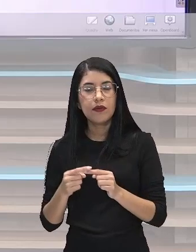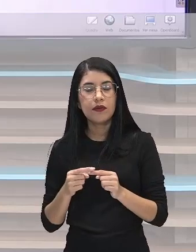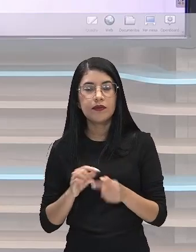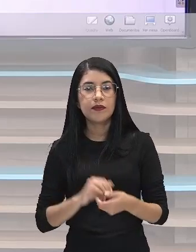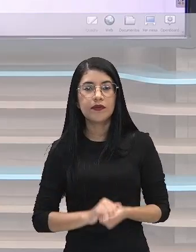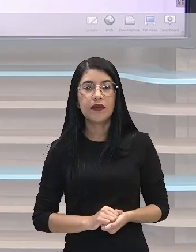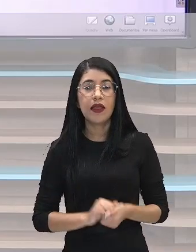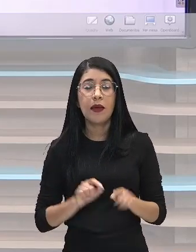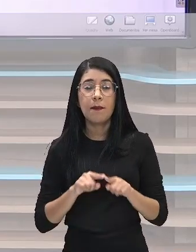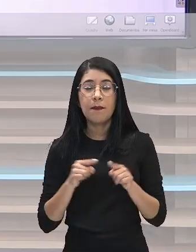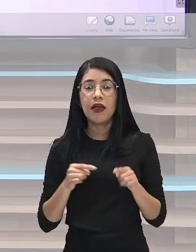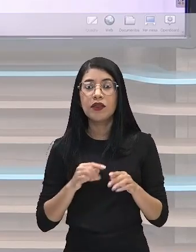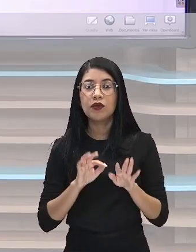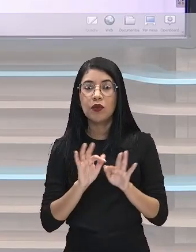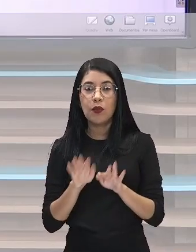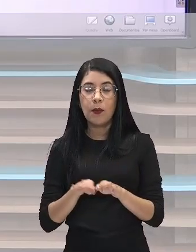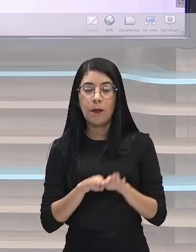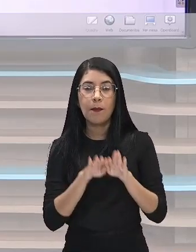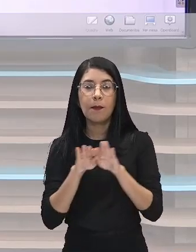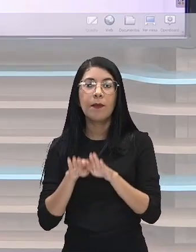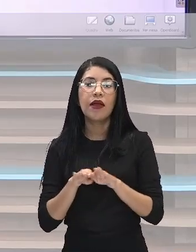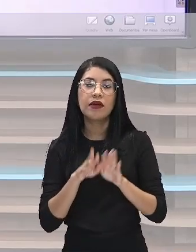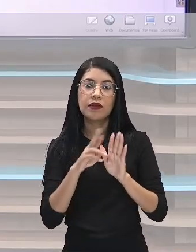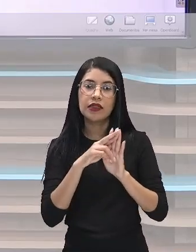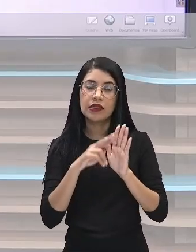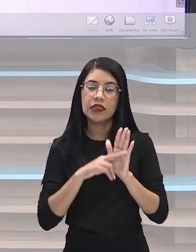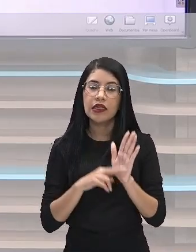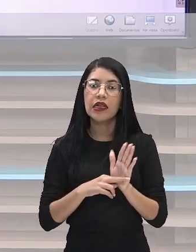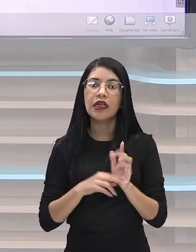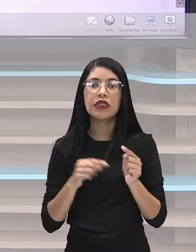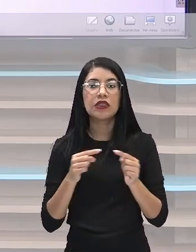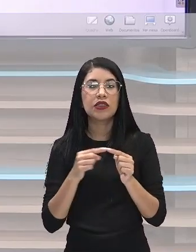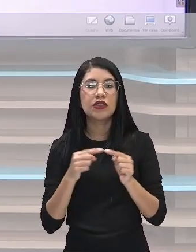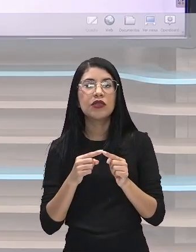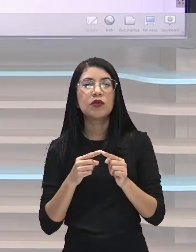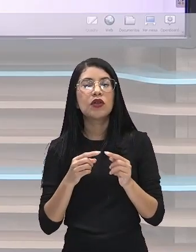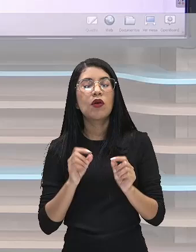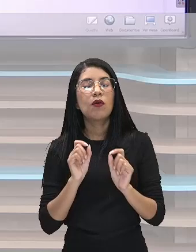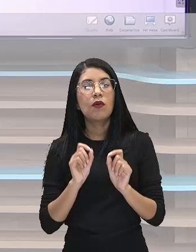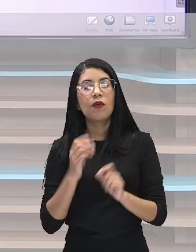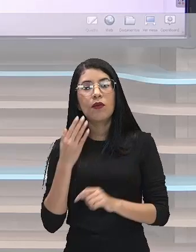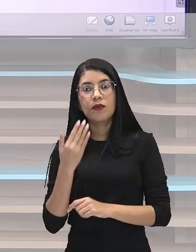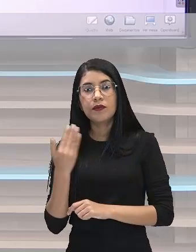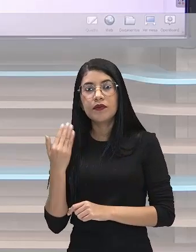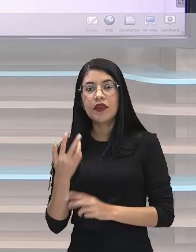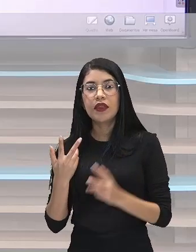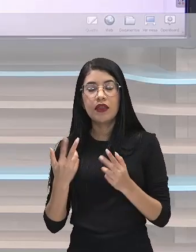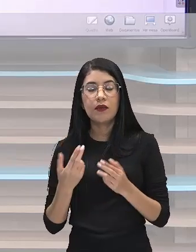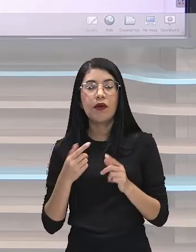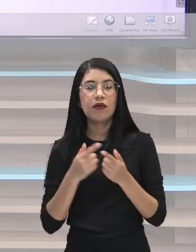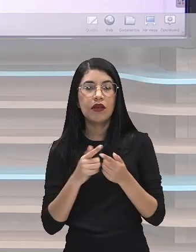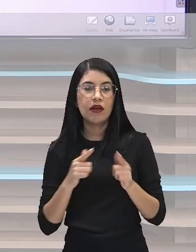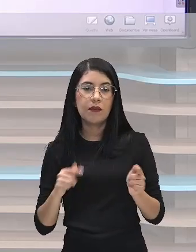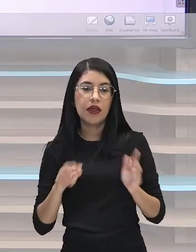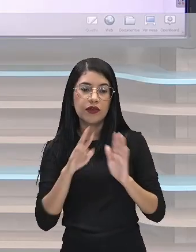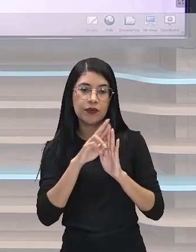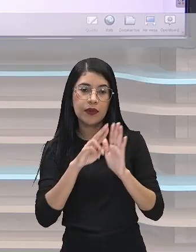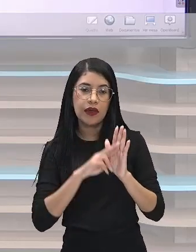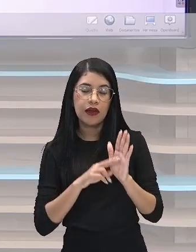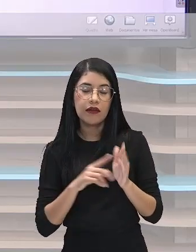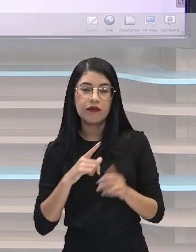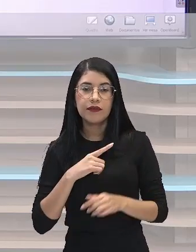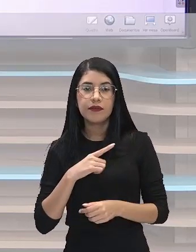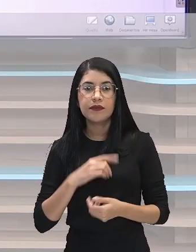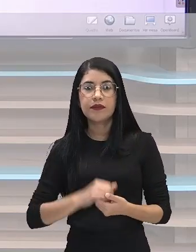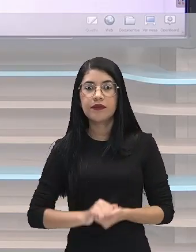formato padrão, certo? Nós vamos ter esse tipo de concordância aqui, que será prescrito pela gramática normativa.